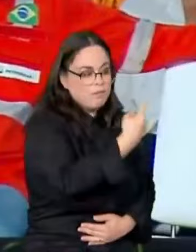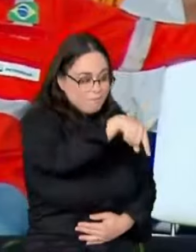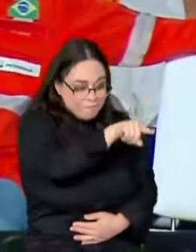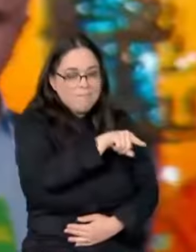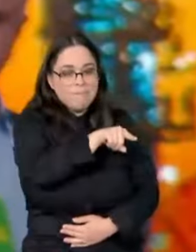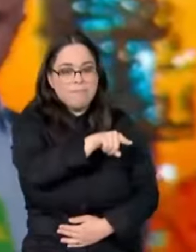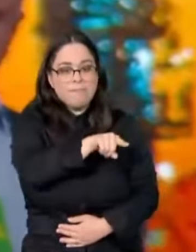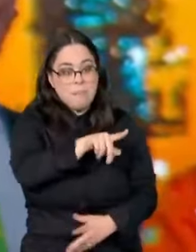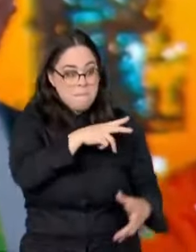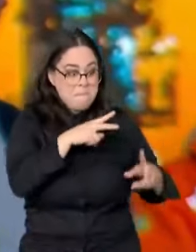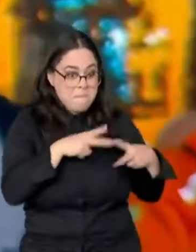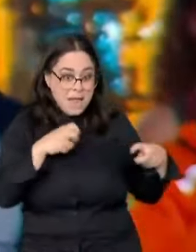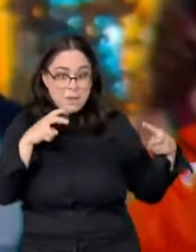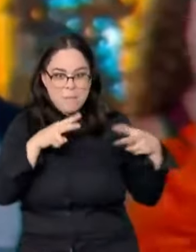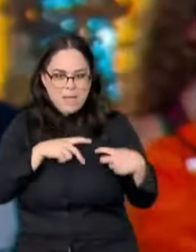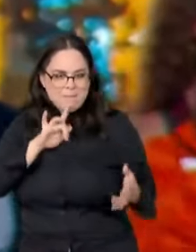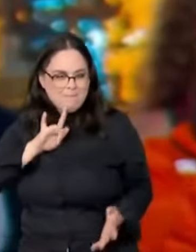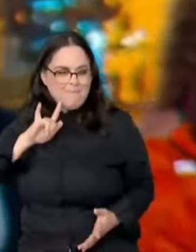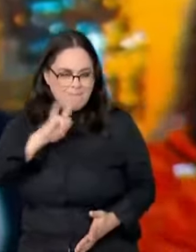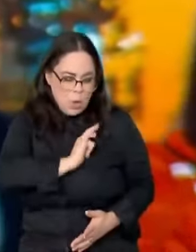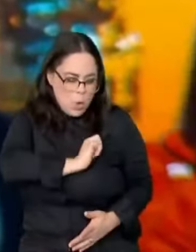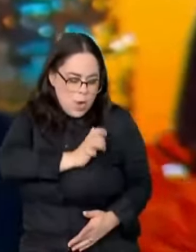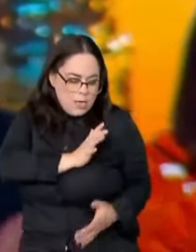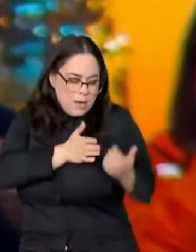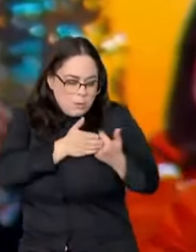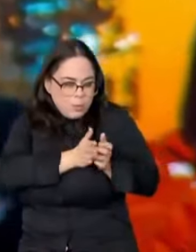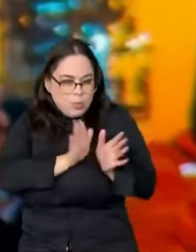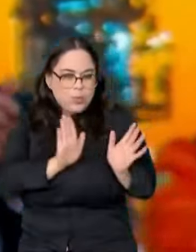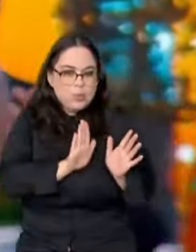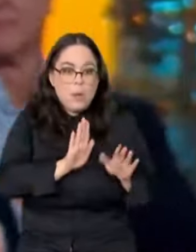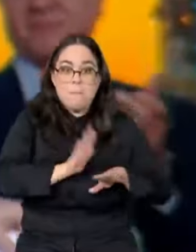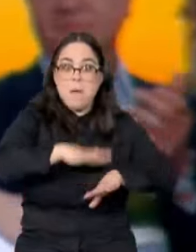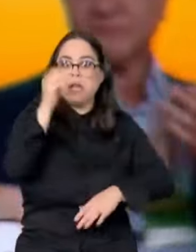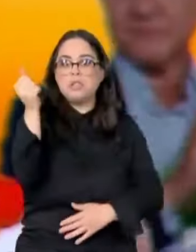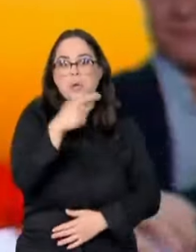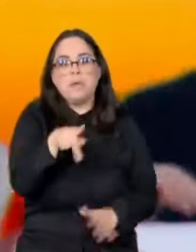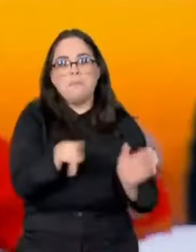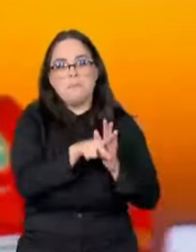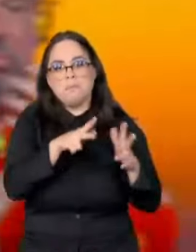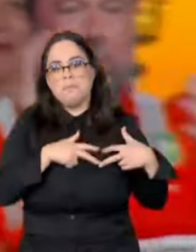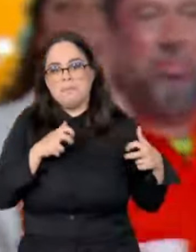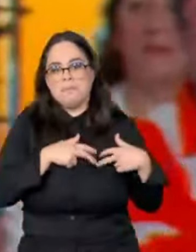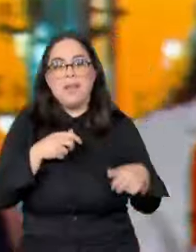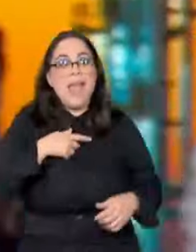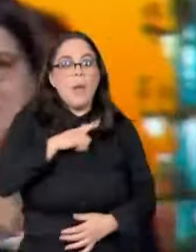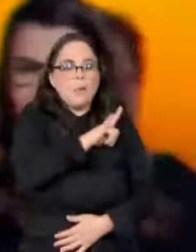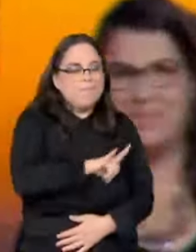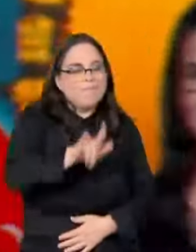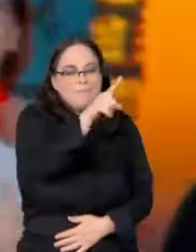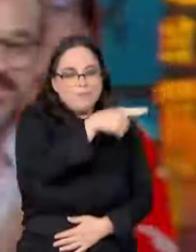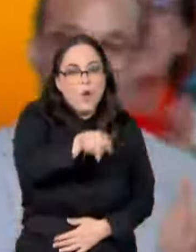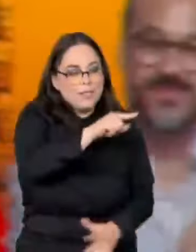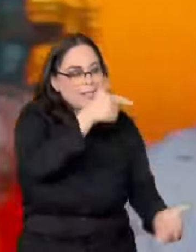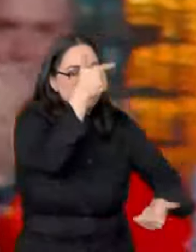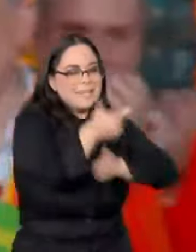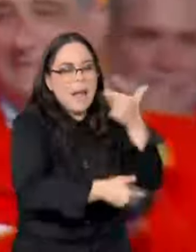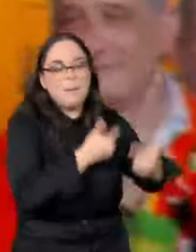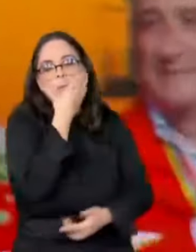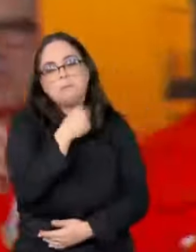amo a Petrobras de coração. E muito mais do que a Petrobras, eu amo vocês,